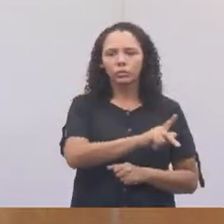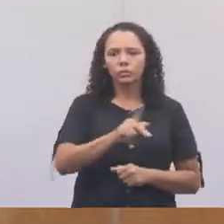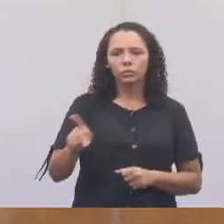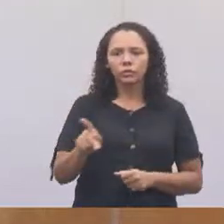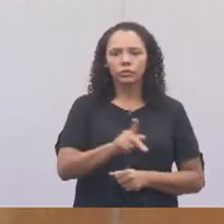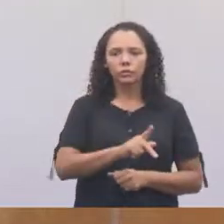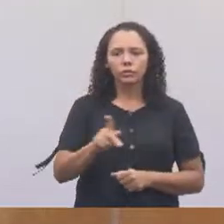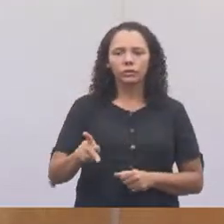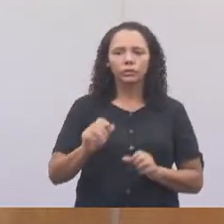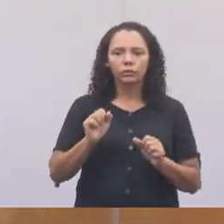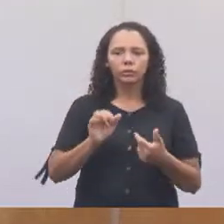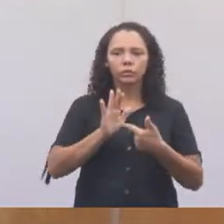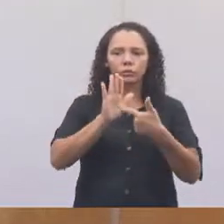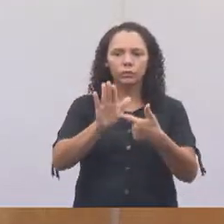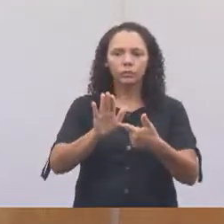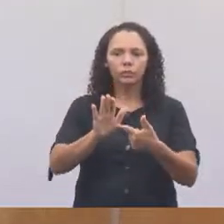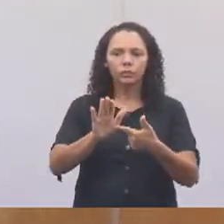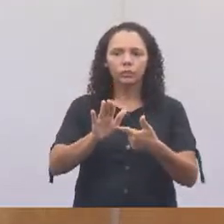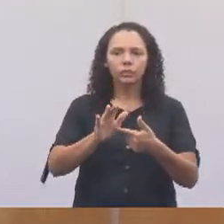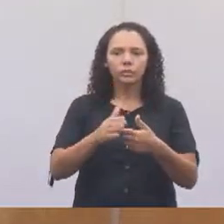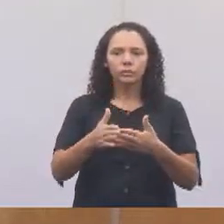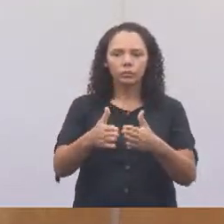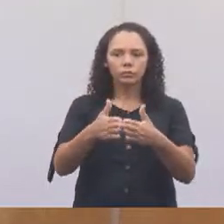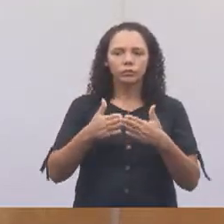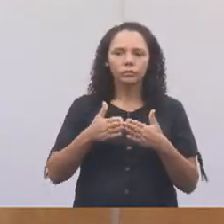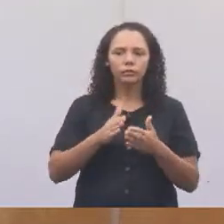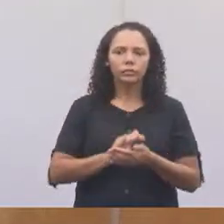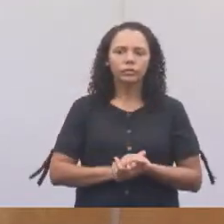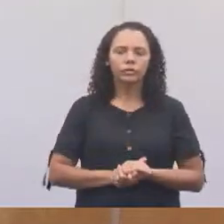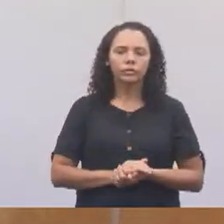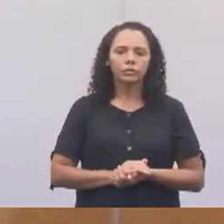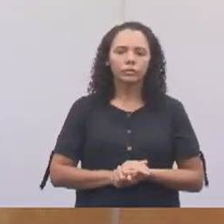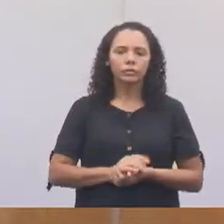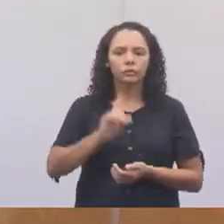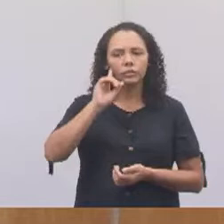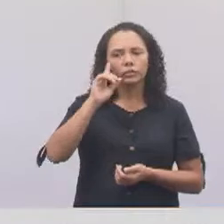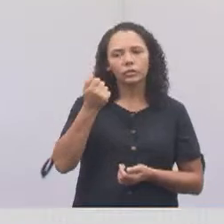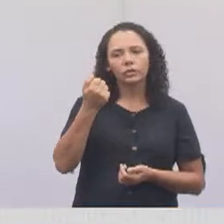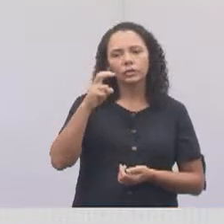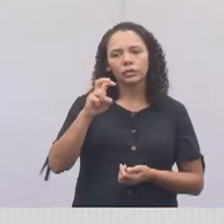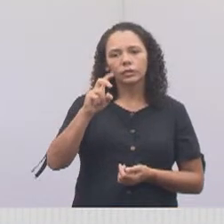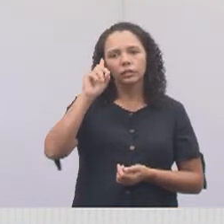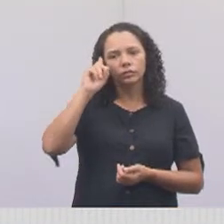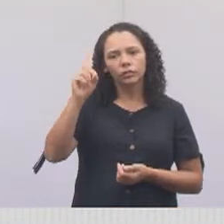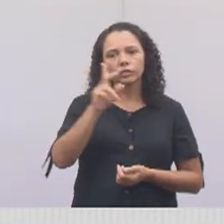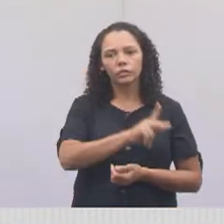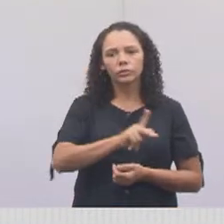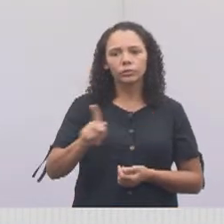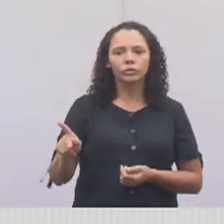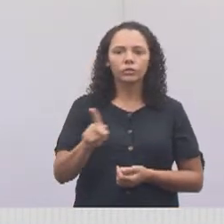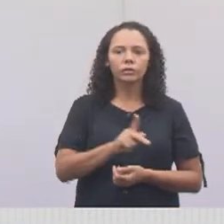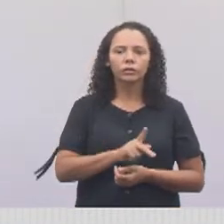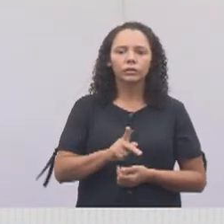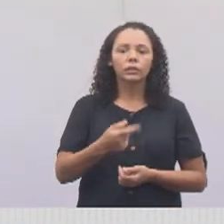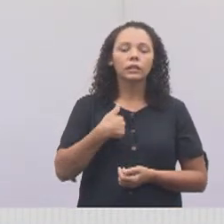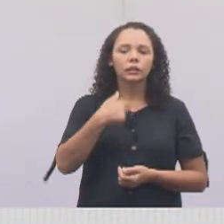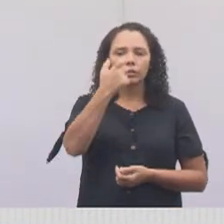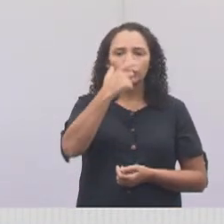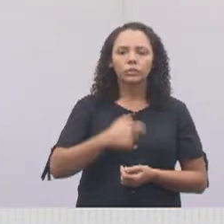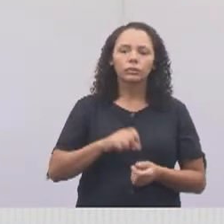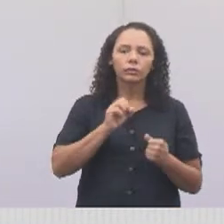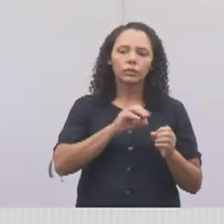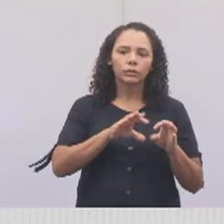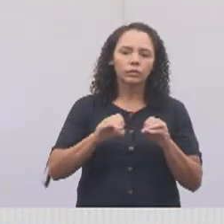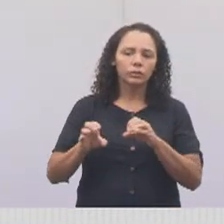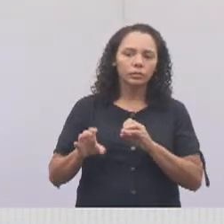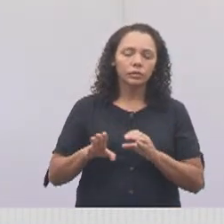Pode colocar a apresentação, por gentileza? Dia 15 foi o dia dos professores. Sou educador, né?